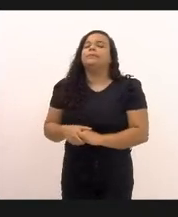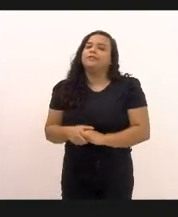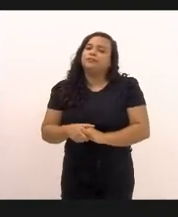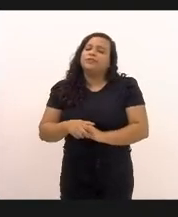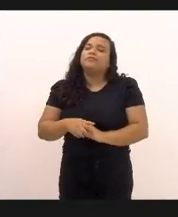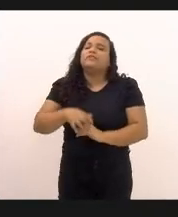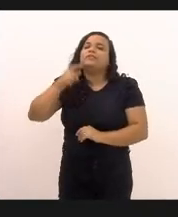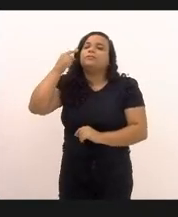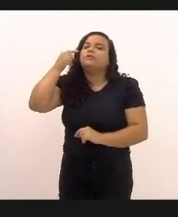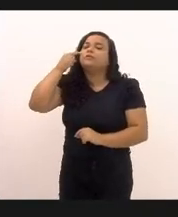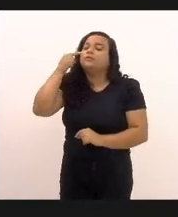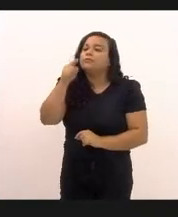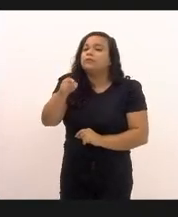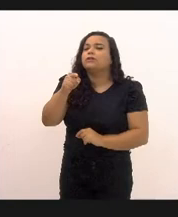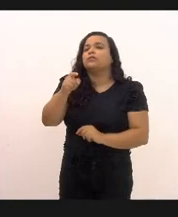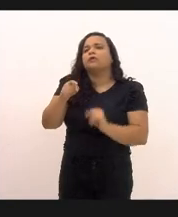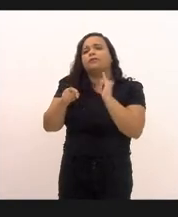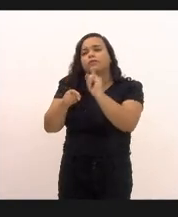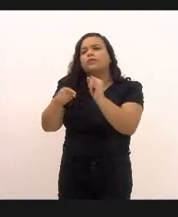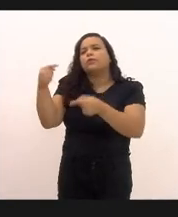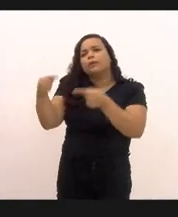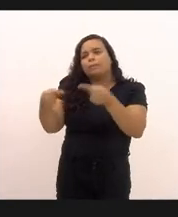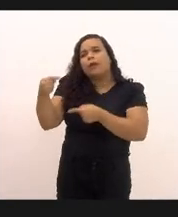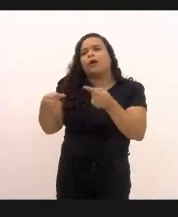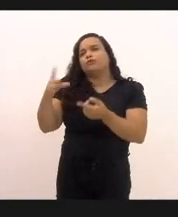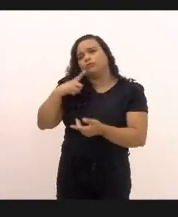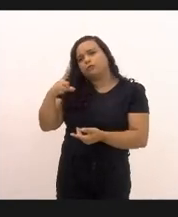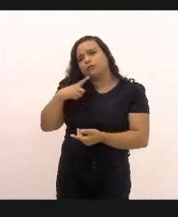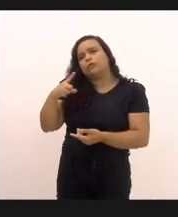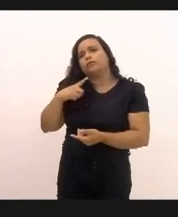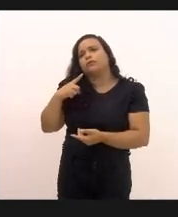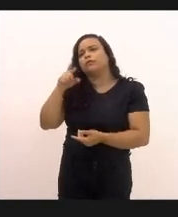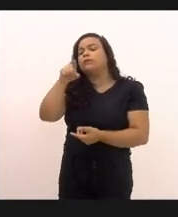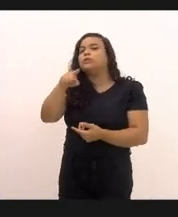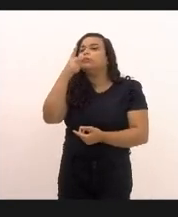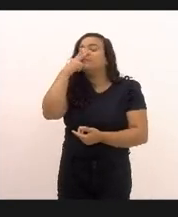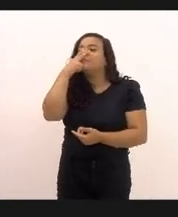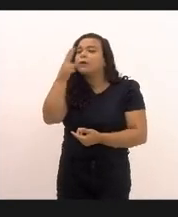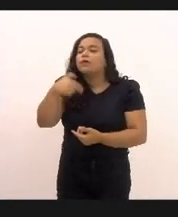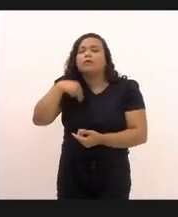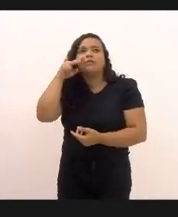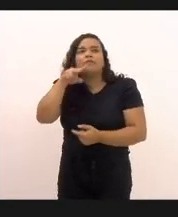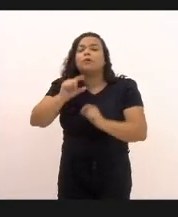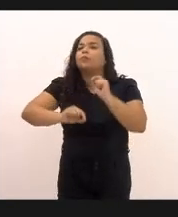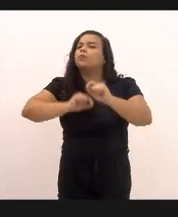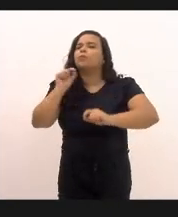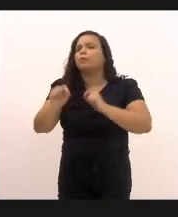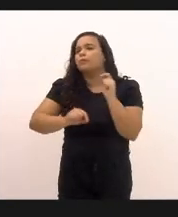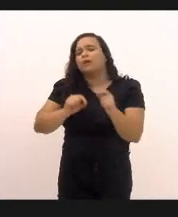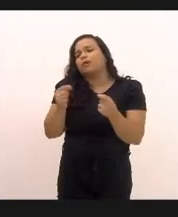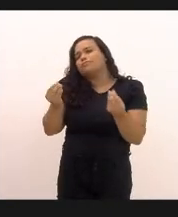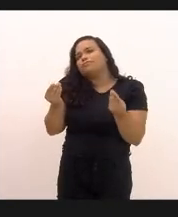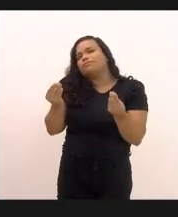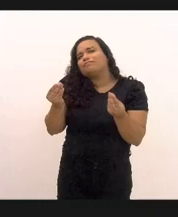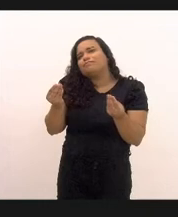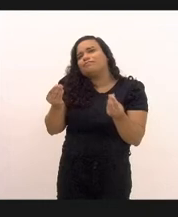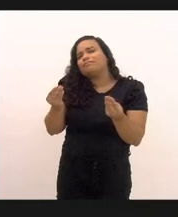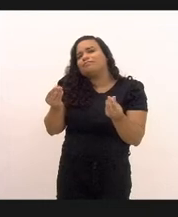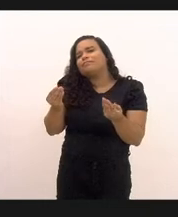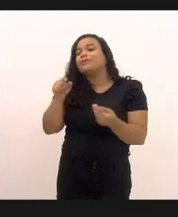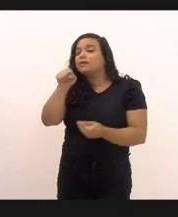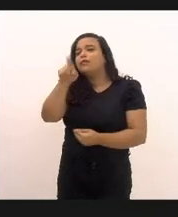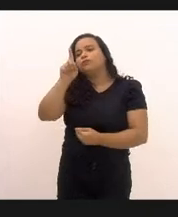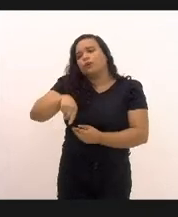obstaculizando o debate. E o que, que isso parece para mim? Lá de onde eu venho, isso se